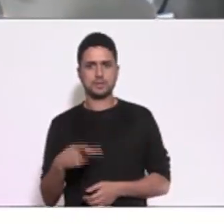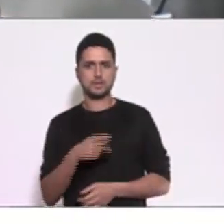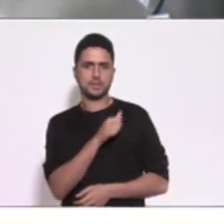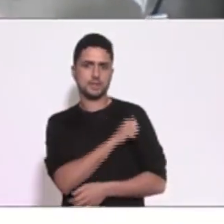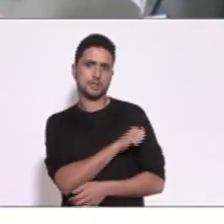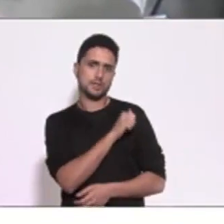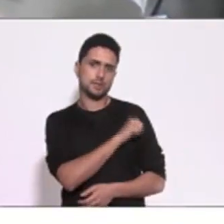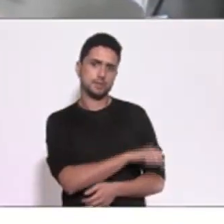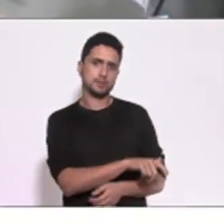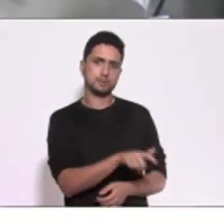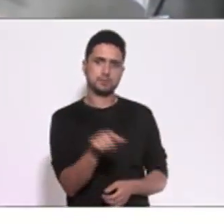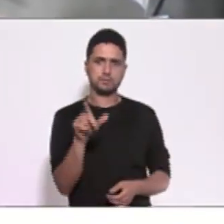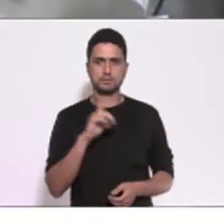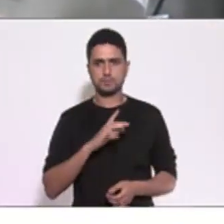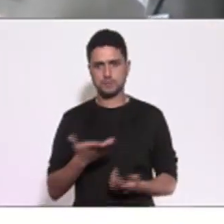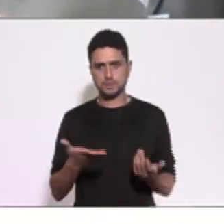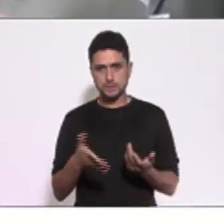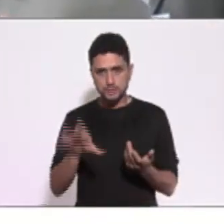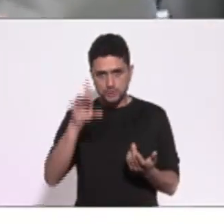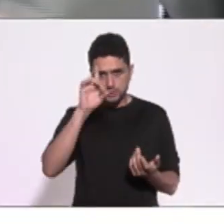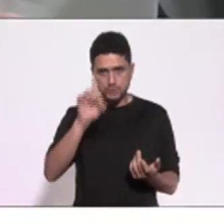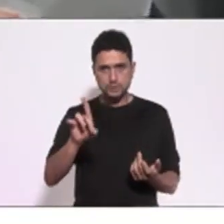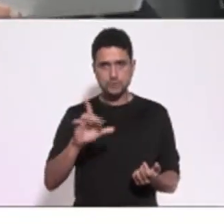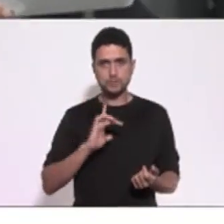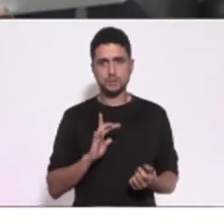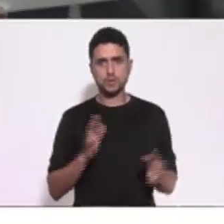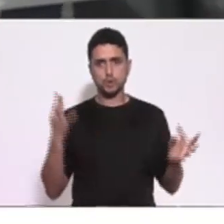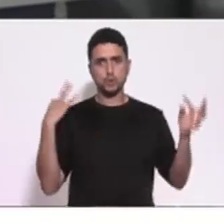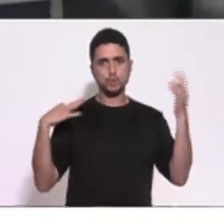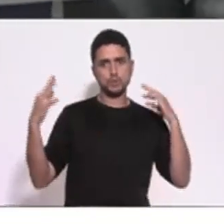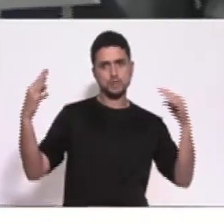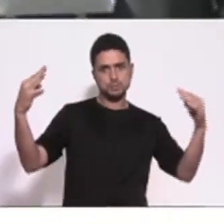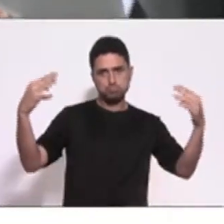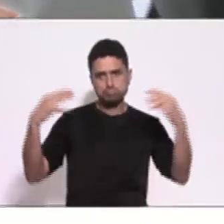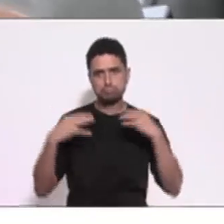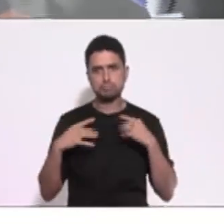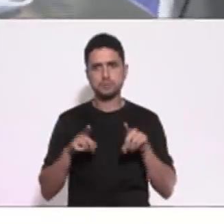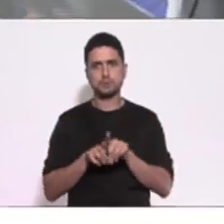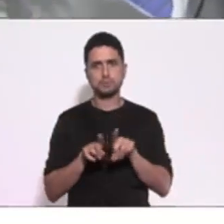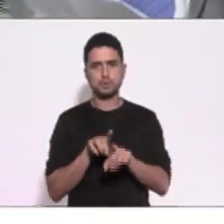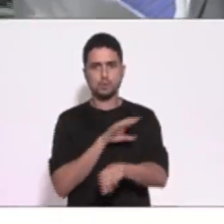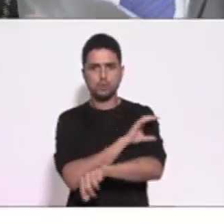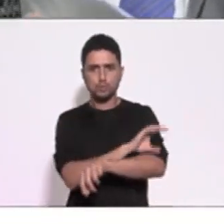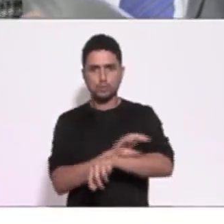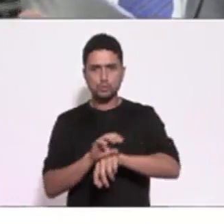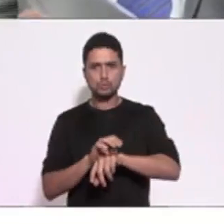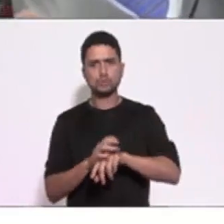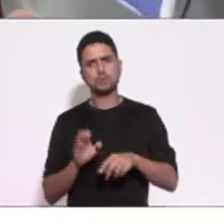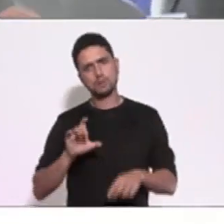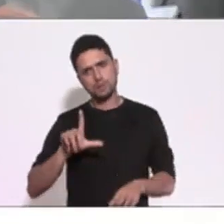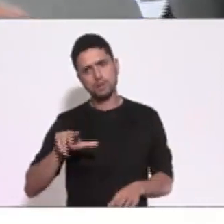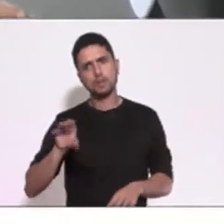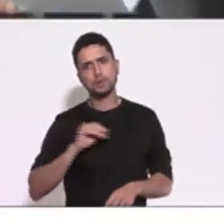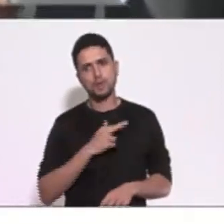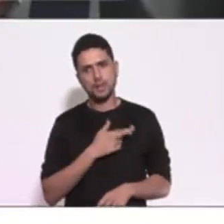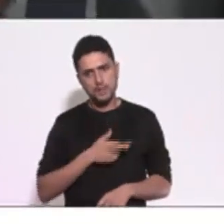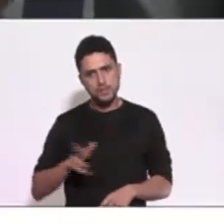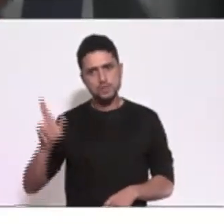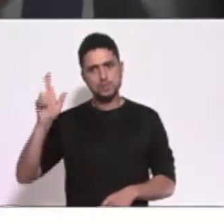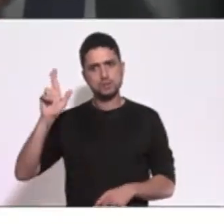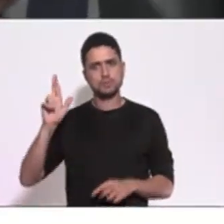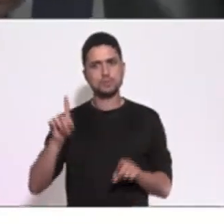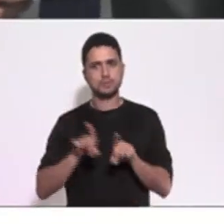que ocupa este dia para atrair turismo, cultura e, obviamente, religiosidade.